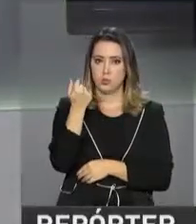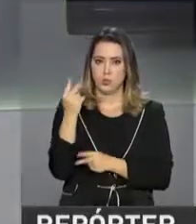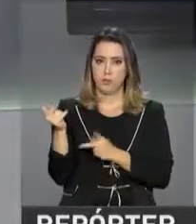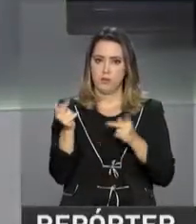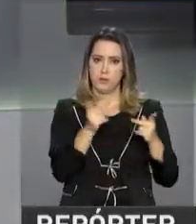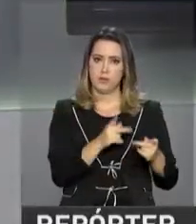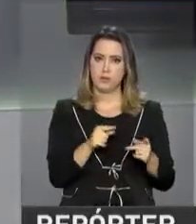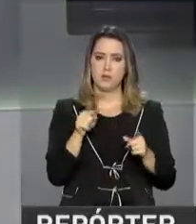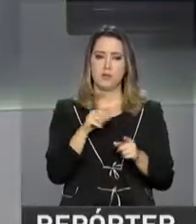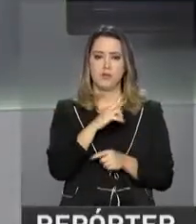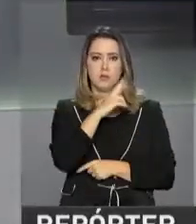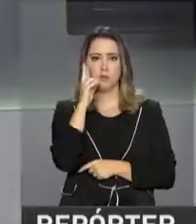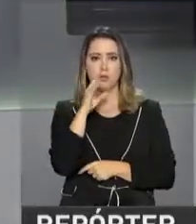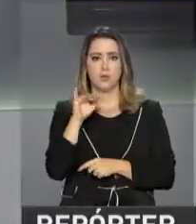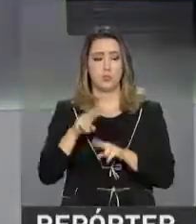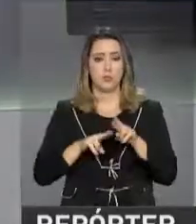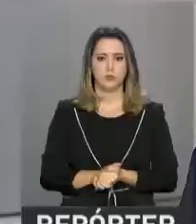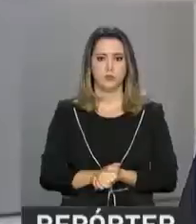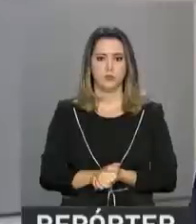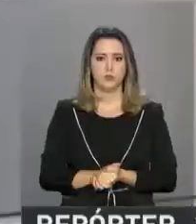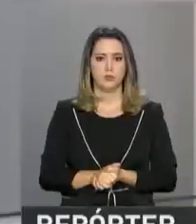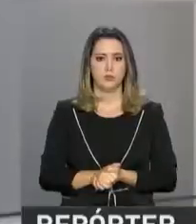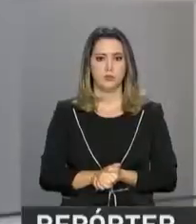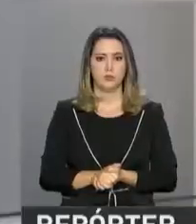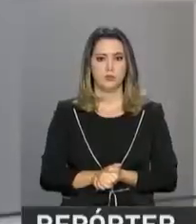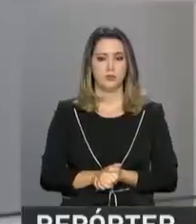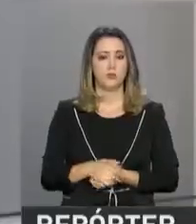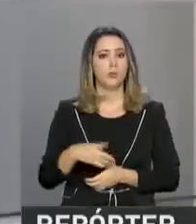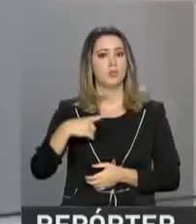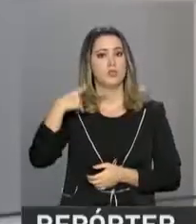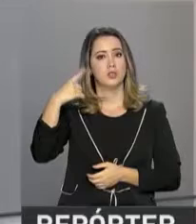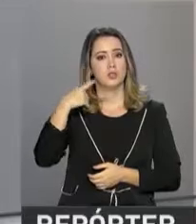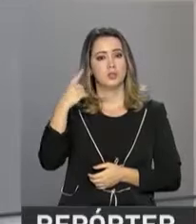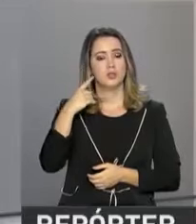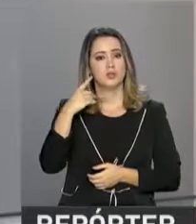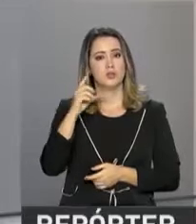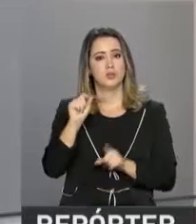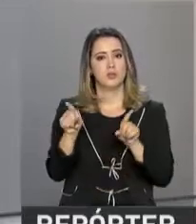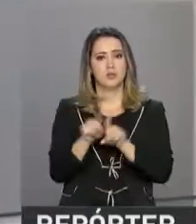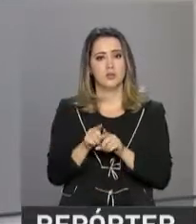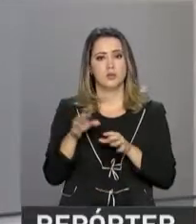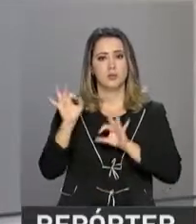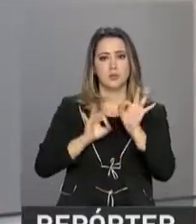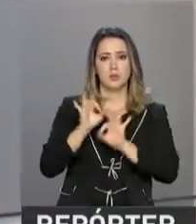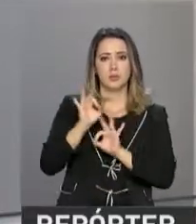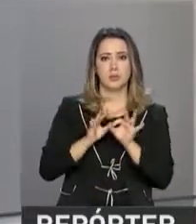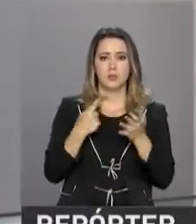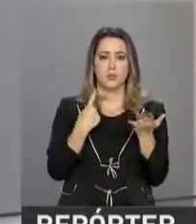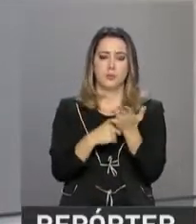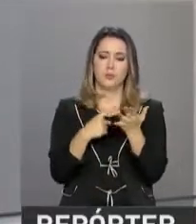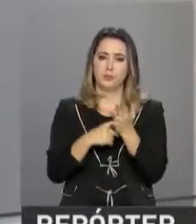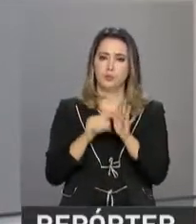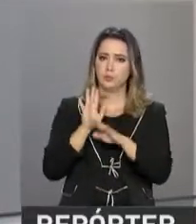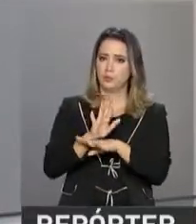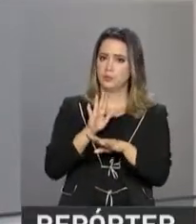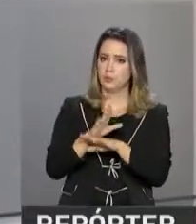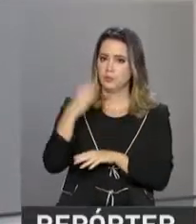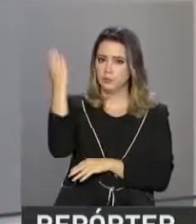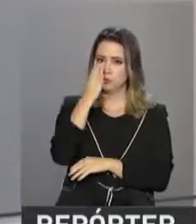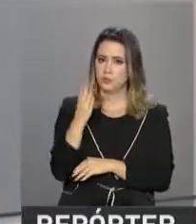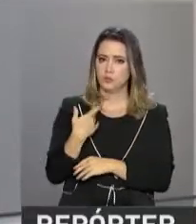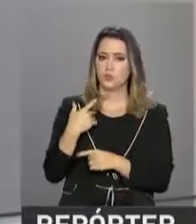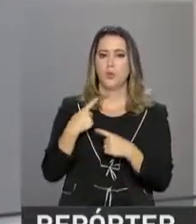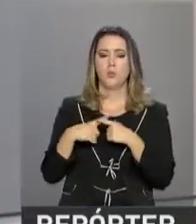visita oficial à Rússia em junho deste ano. A Advocacia Geral da União prepara um acordo que vai beneficiar os brasileiros que